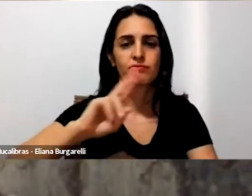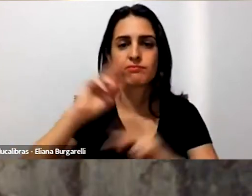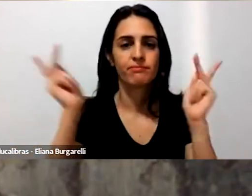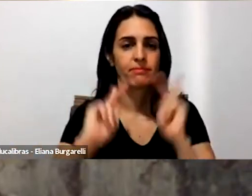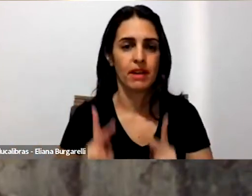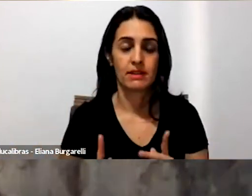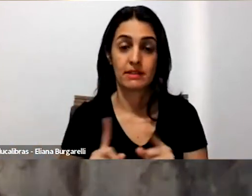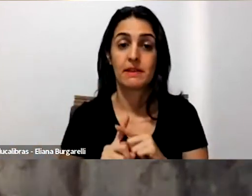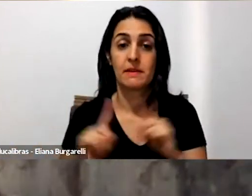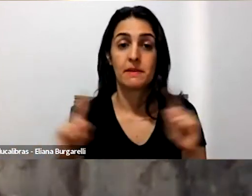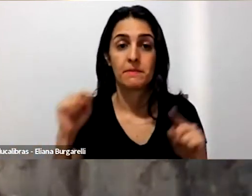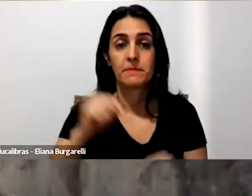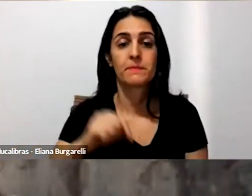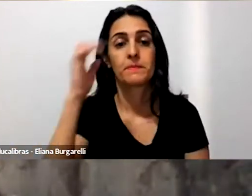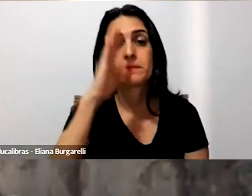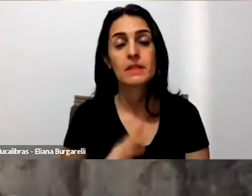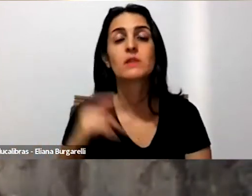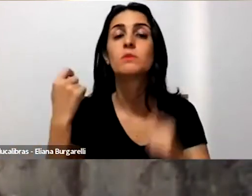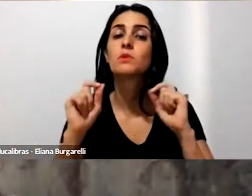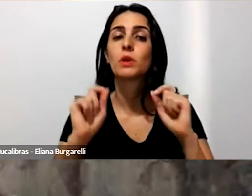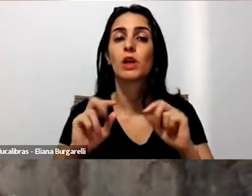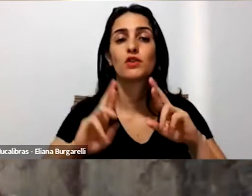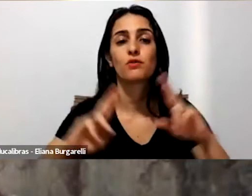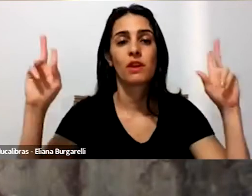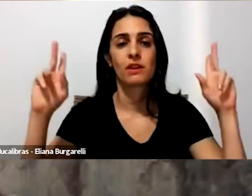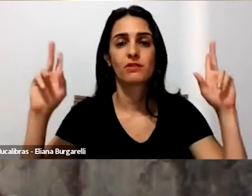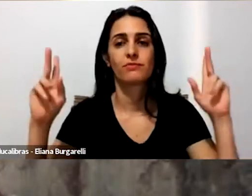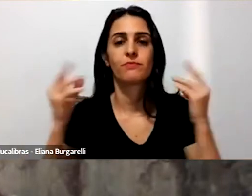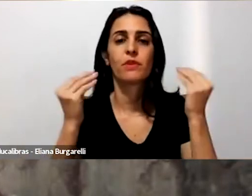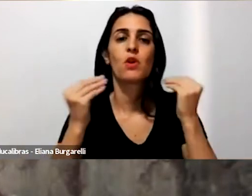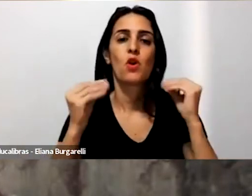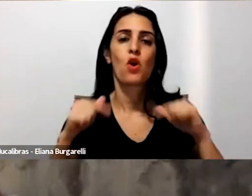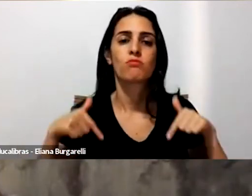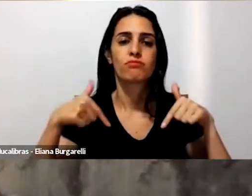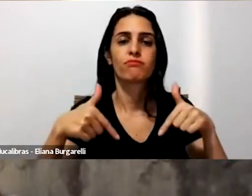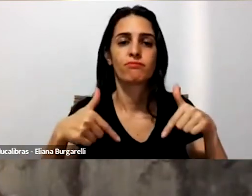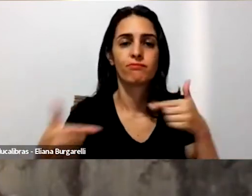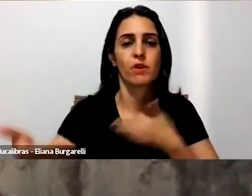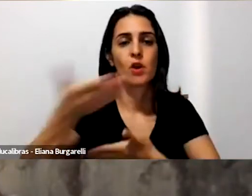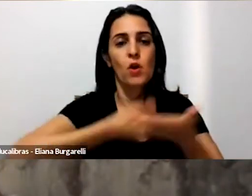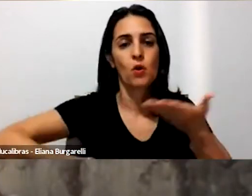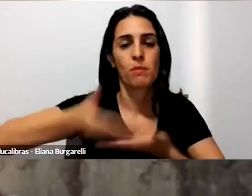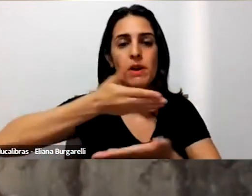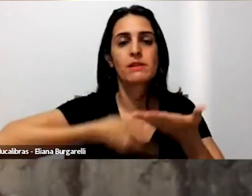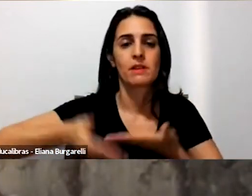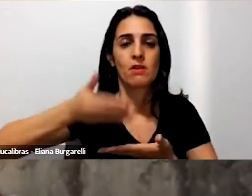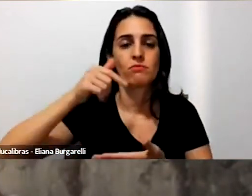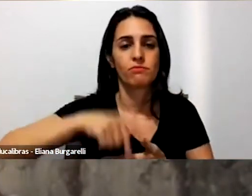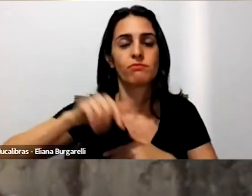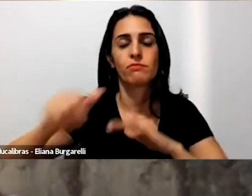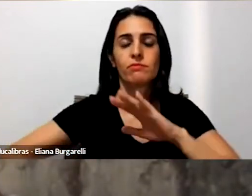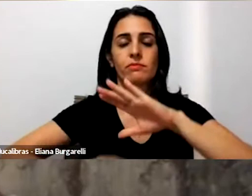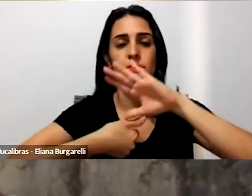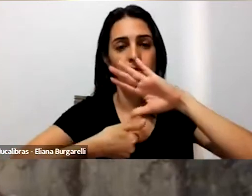Brasil precisa, no meu entendimento, ter uma nova visão de como é que ele vai jogar essa cooperação regional na América do Sul e na